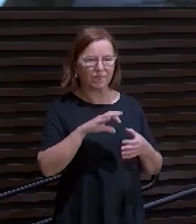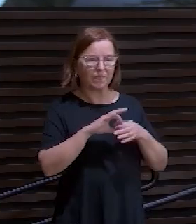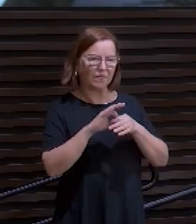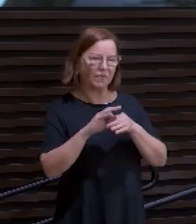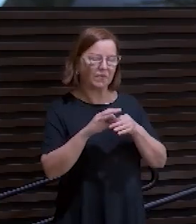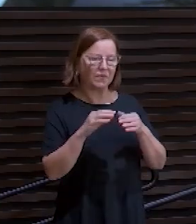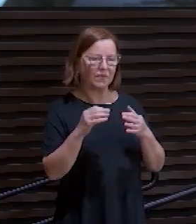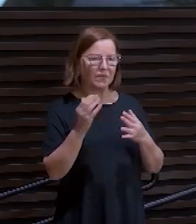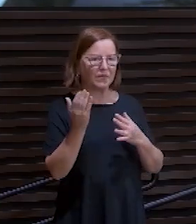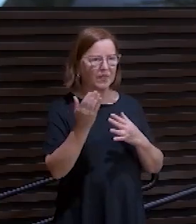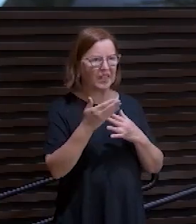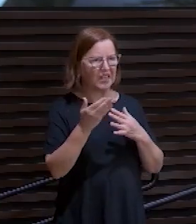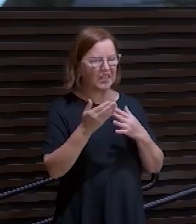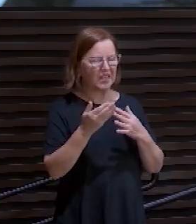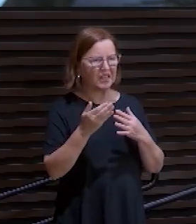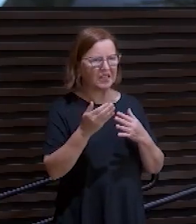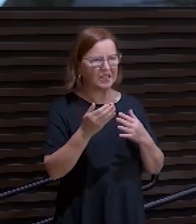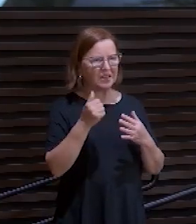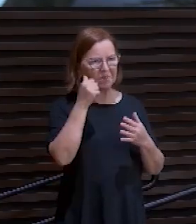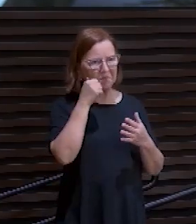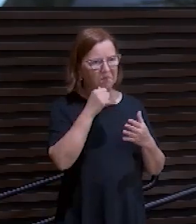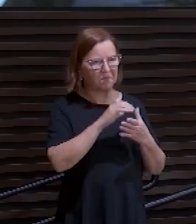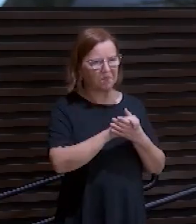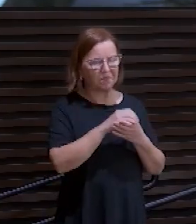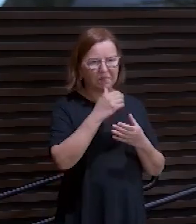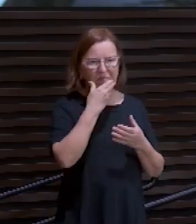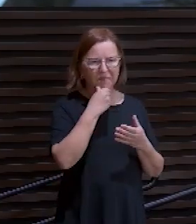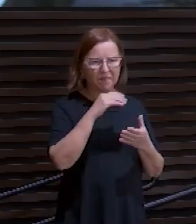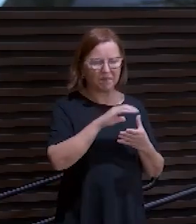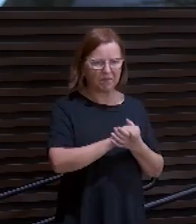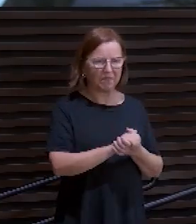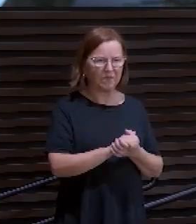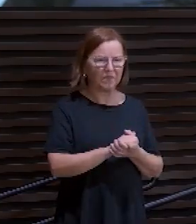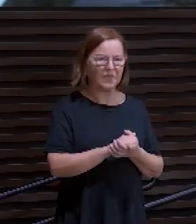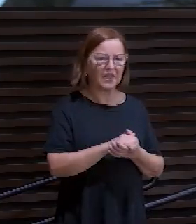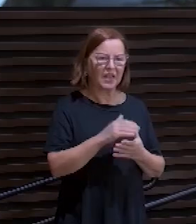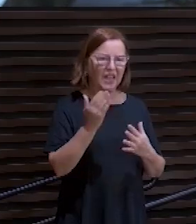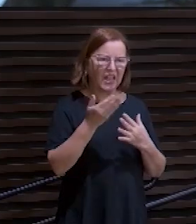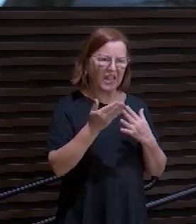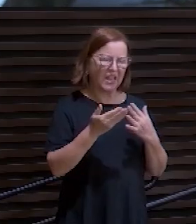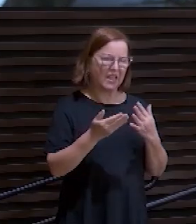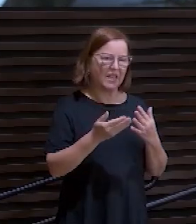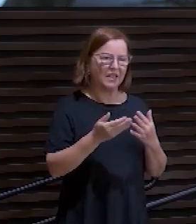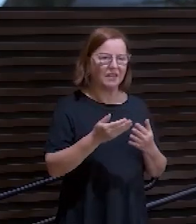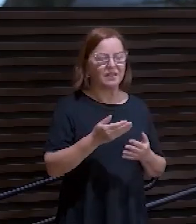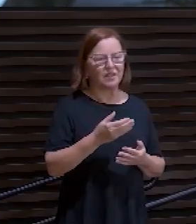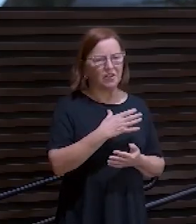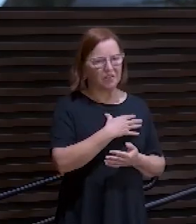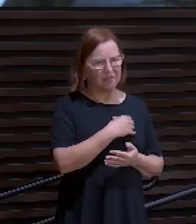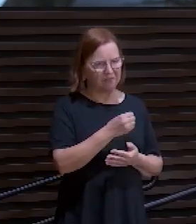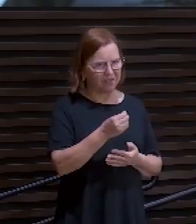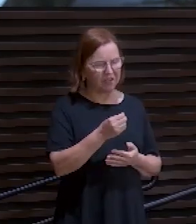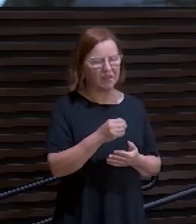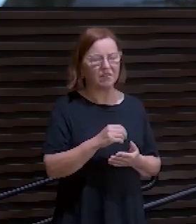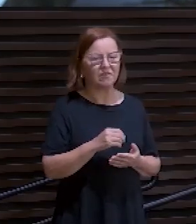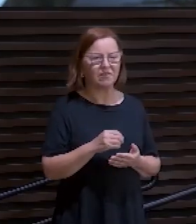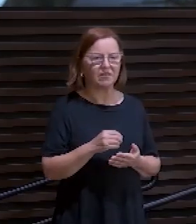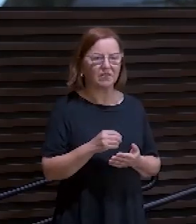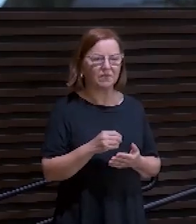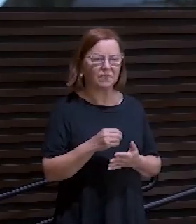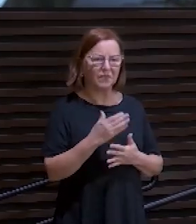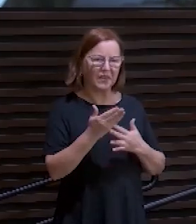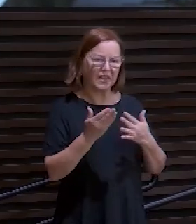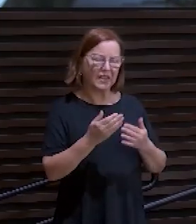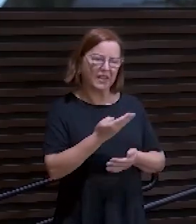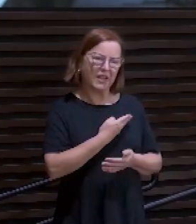filhos, a relação entre amigo e amigos, e a relação que nós temos com os irmãos na igreja.